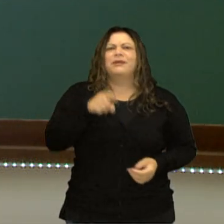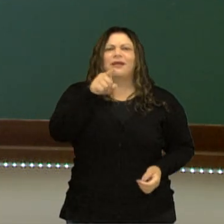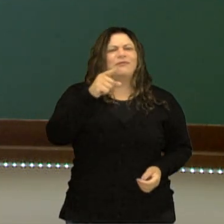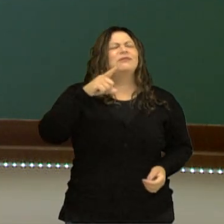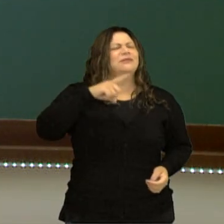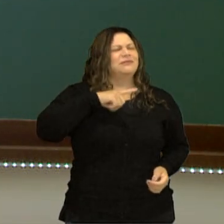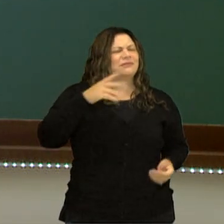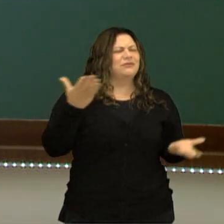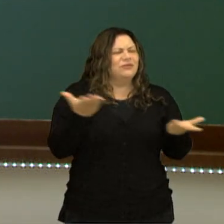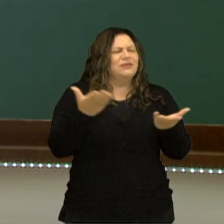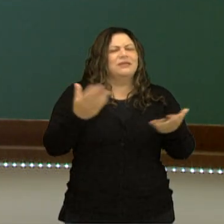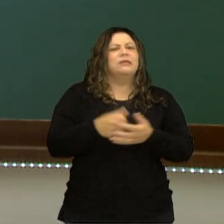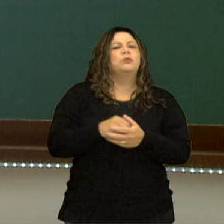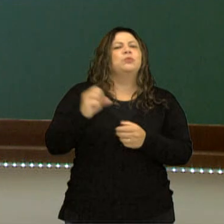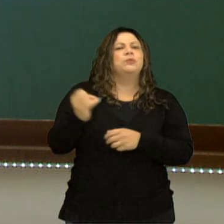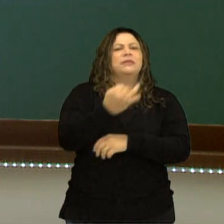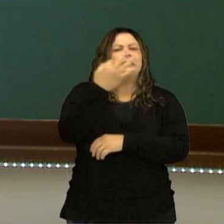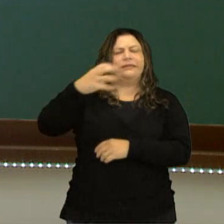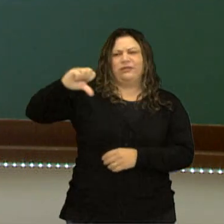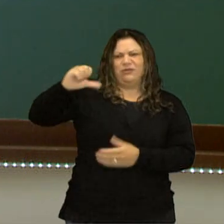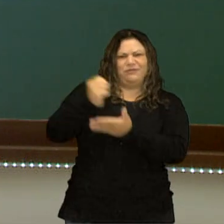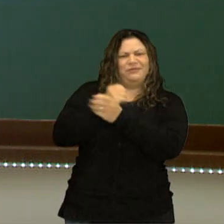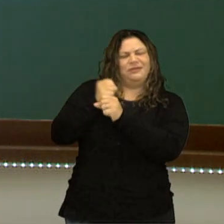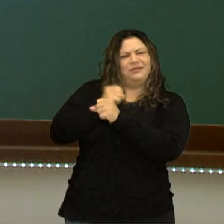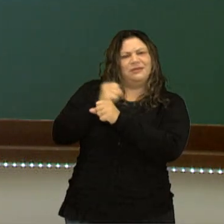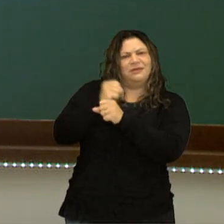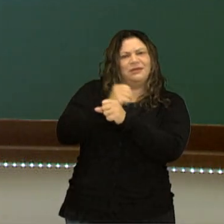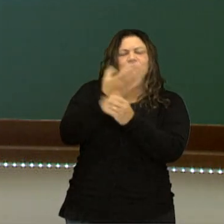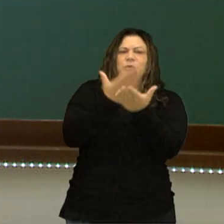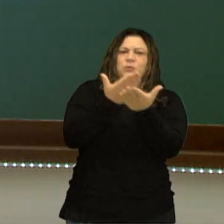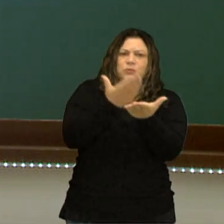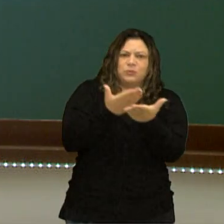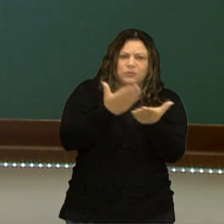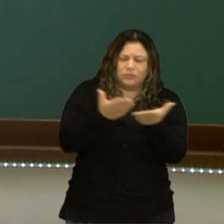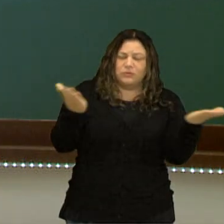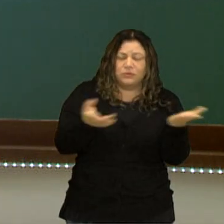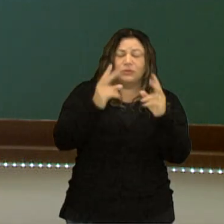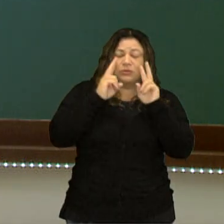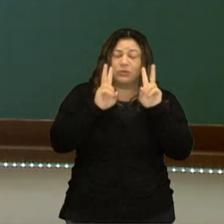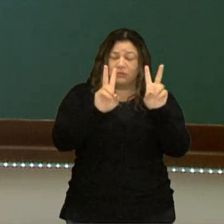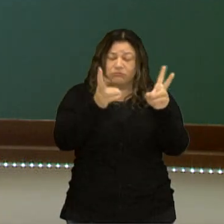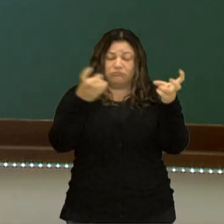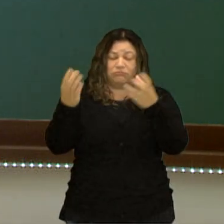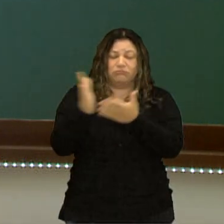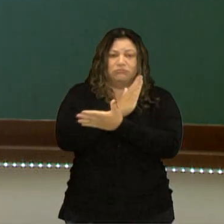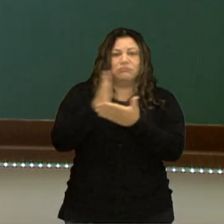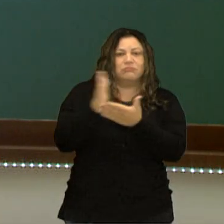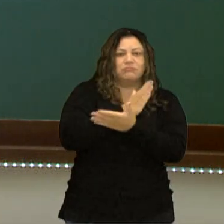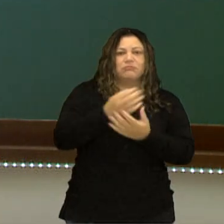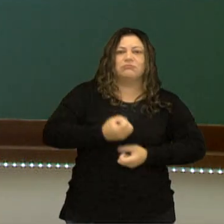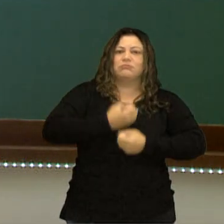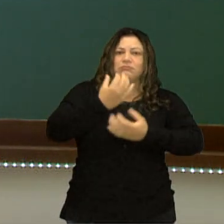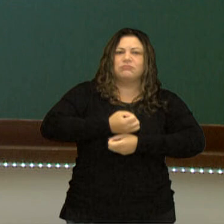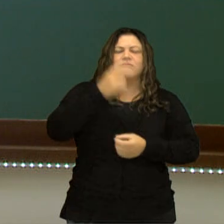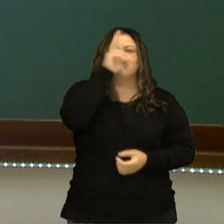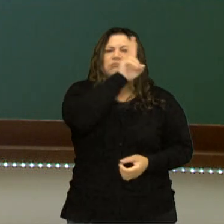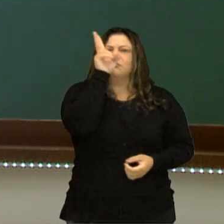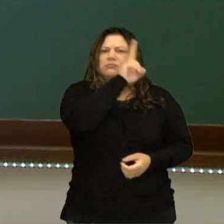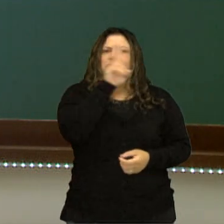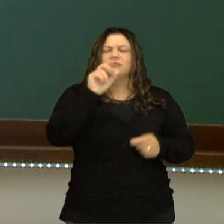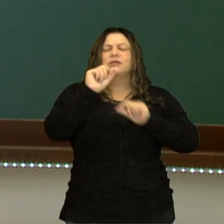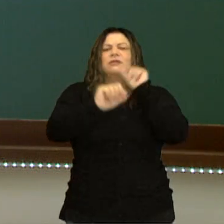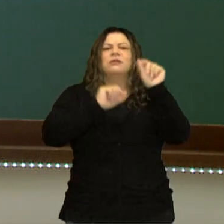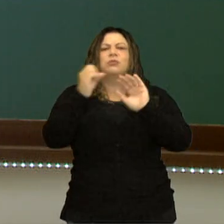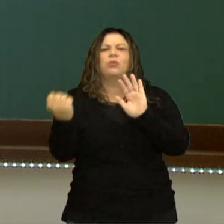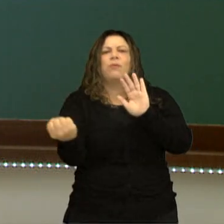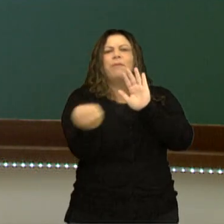de vida escolar, estudantil. Você já deve ter lido alguns poemas. Você se recorda de algum que marcou, que